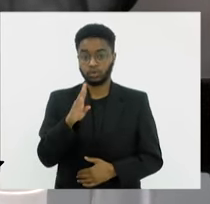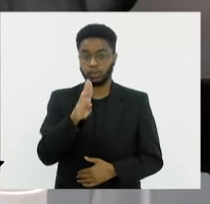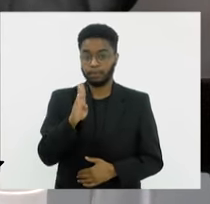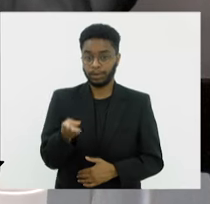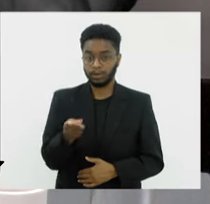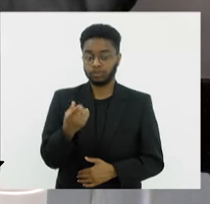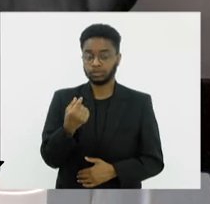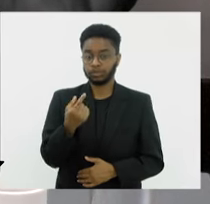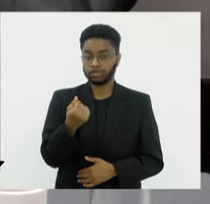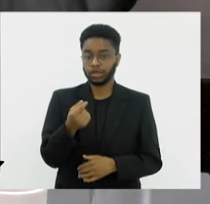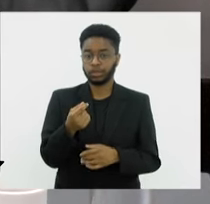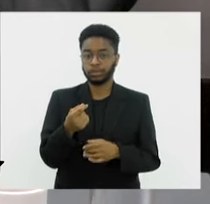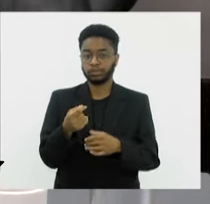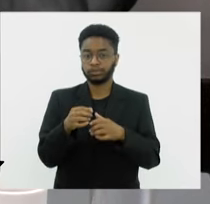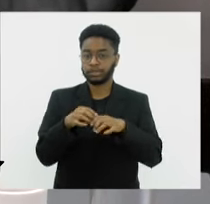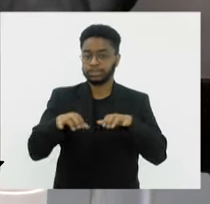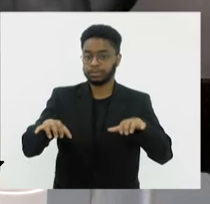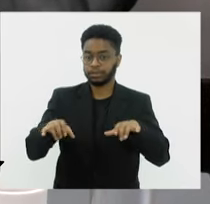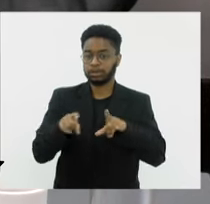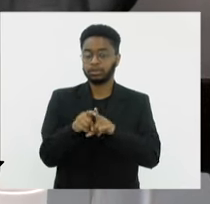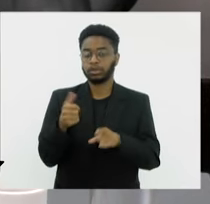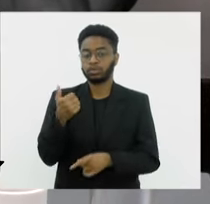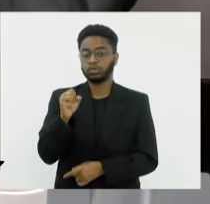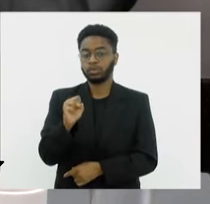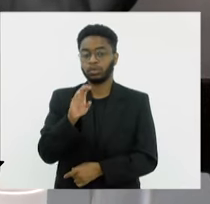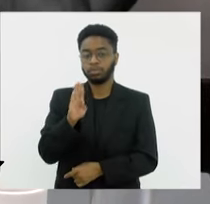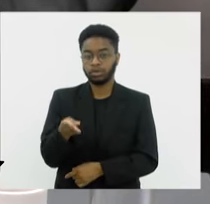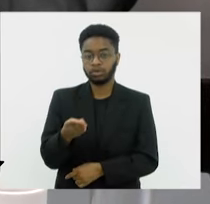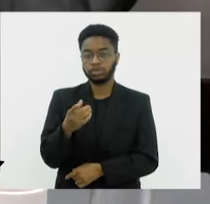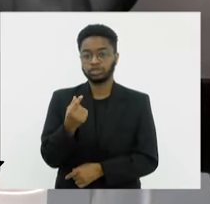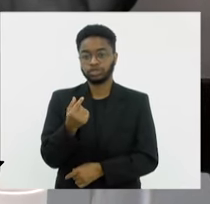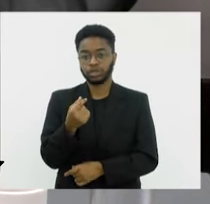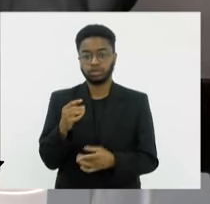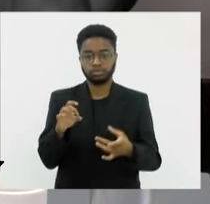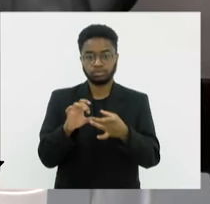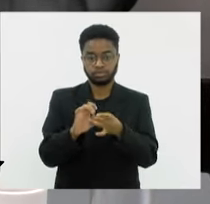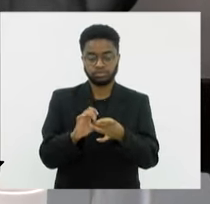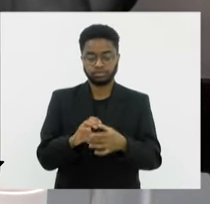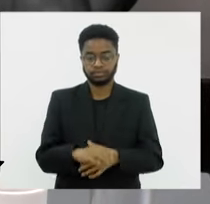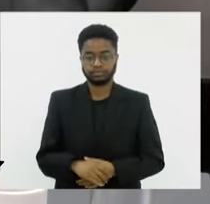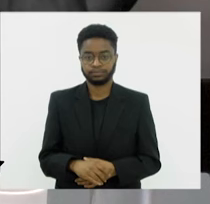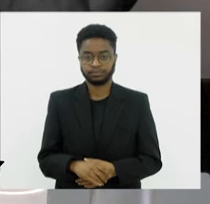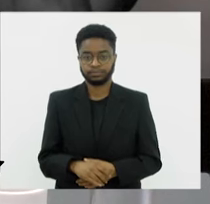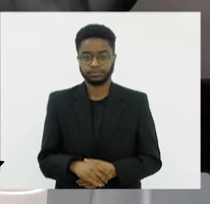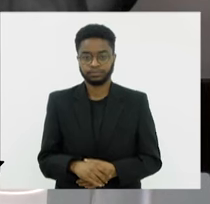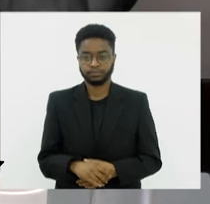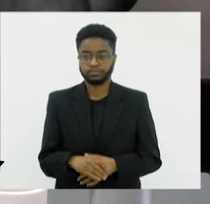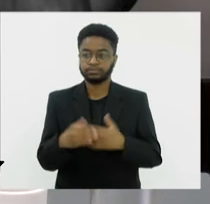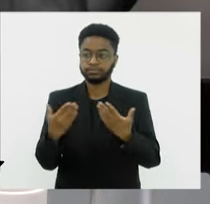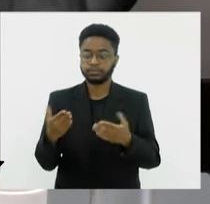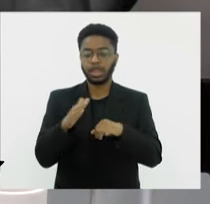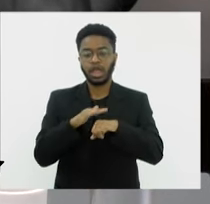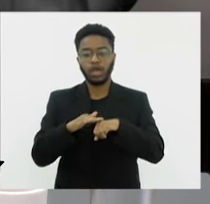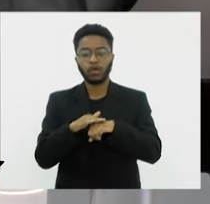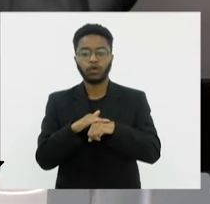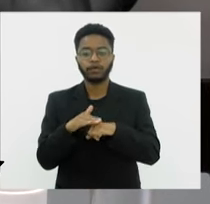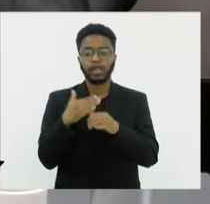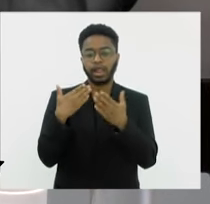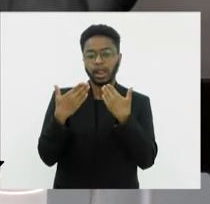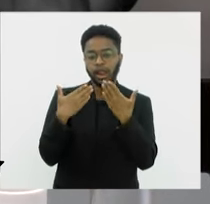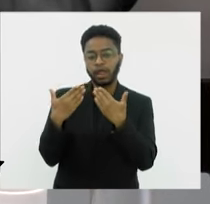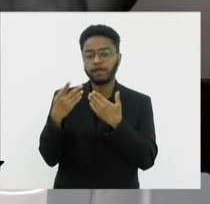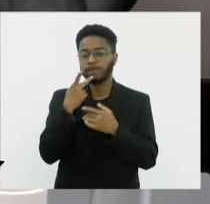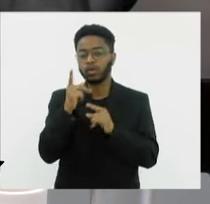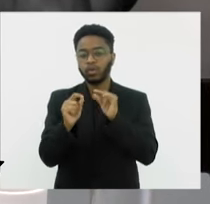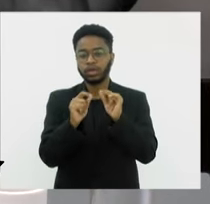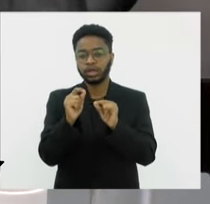recursos desvinculados e 18 bilhões de recursos vinculados. Então, aquela conversa fiada de